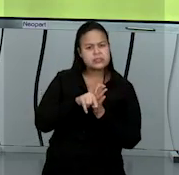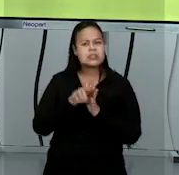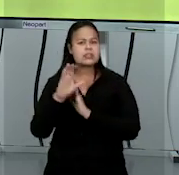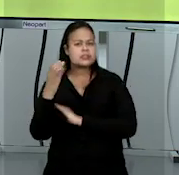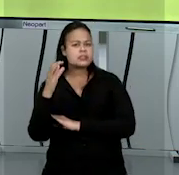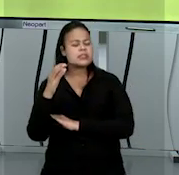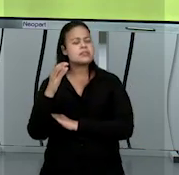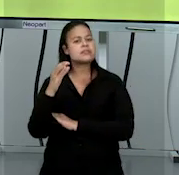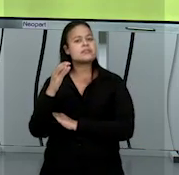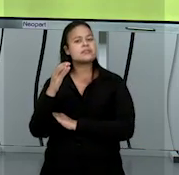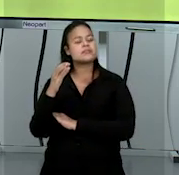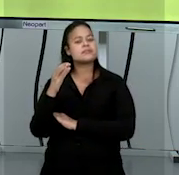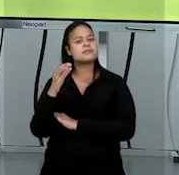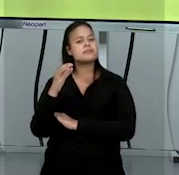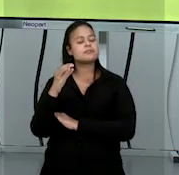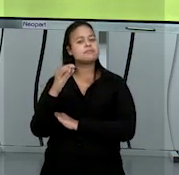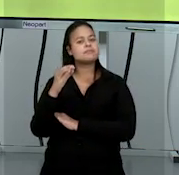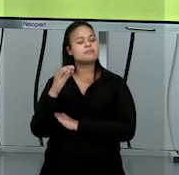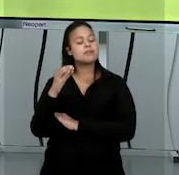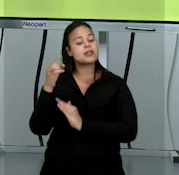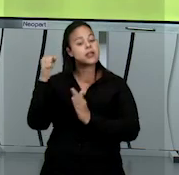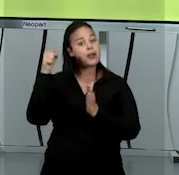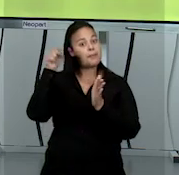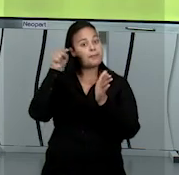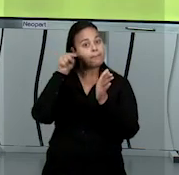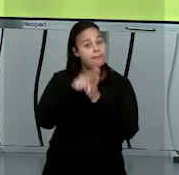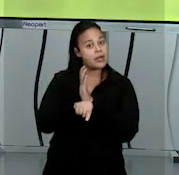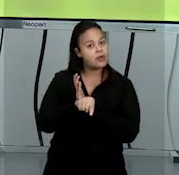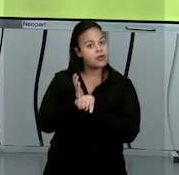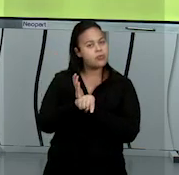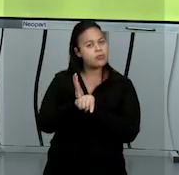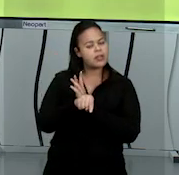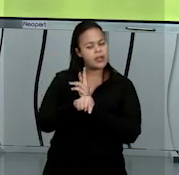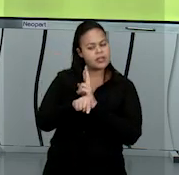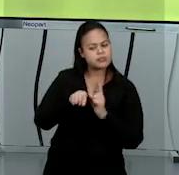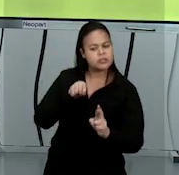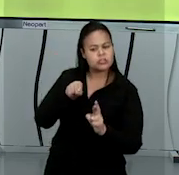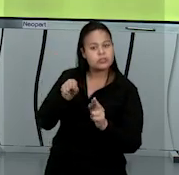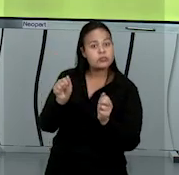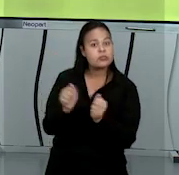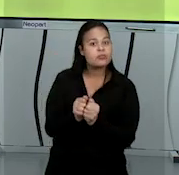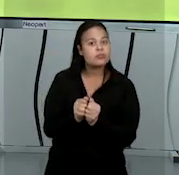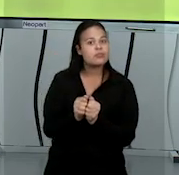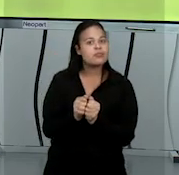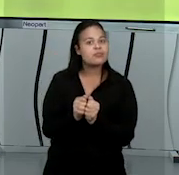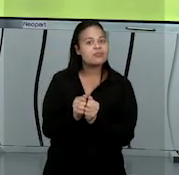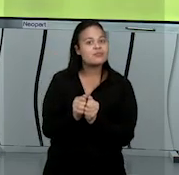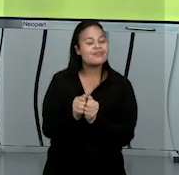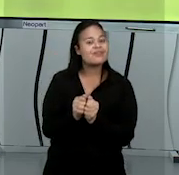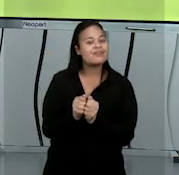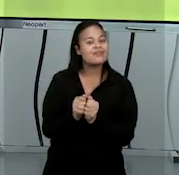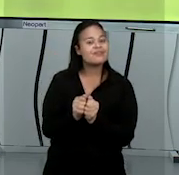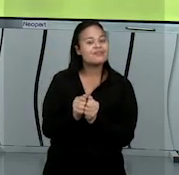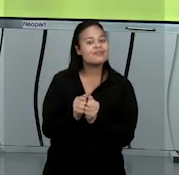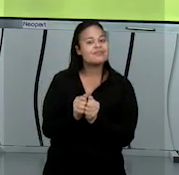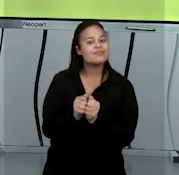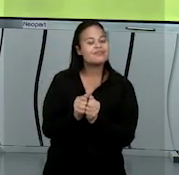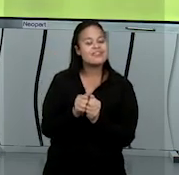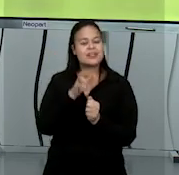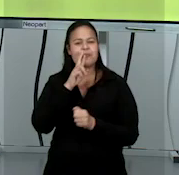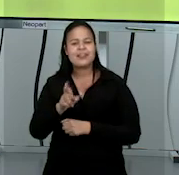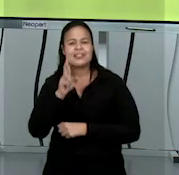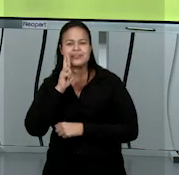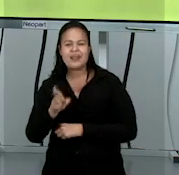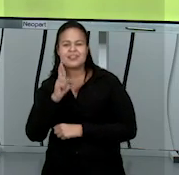a pergunta é que vai levar às respostas primeiro. não é partir atrás das respostas,